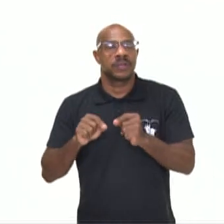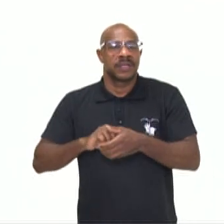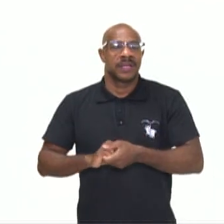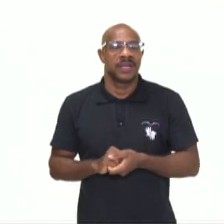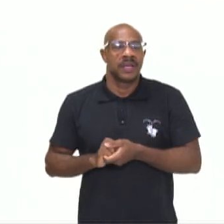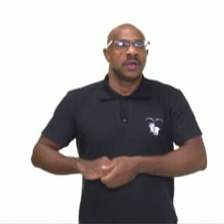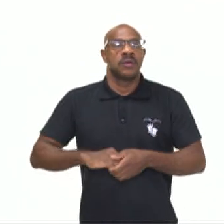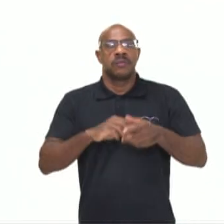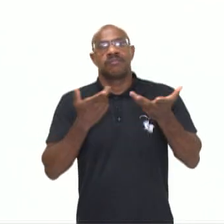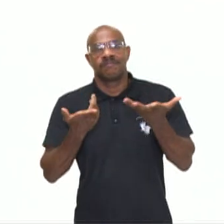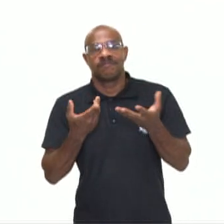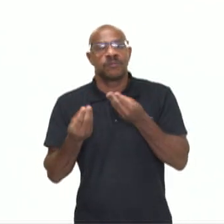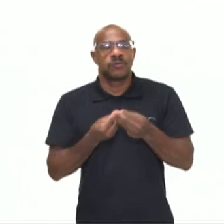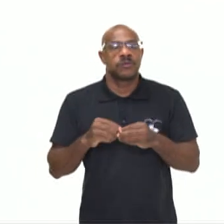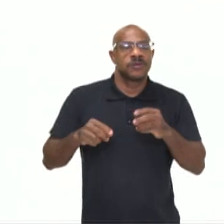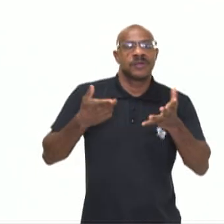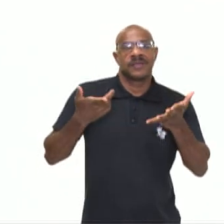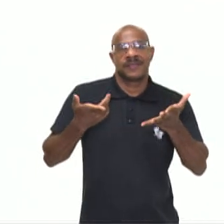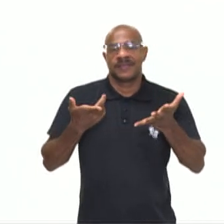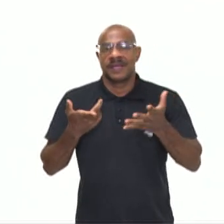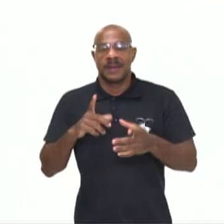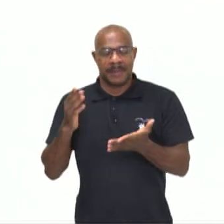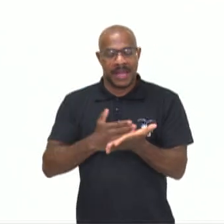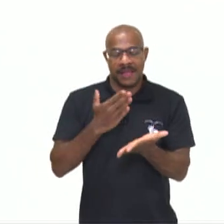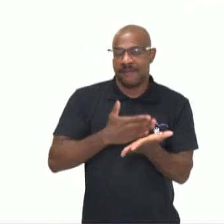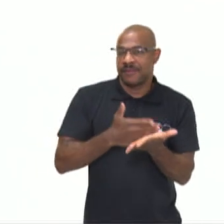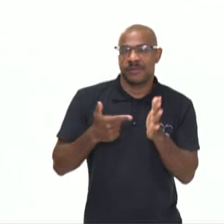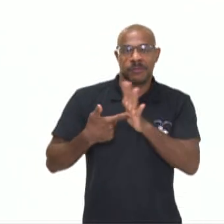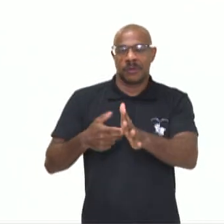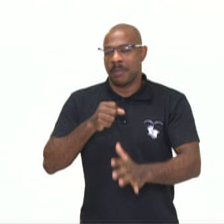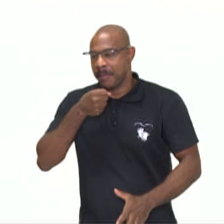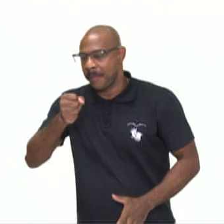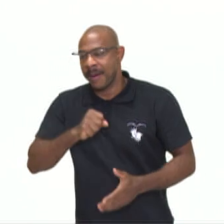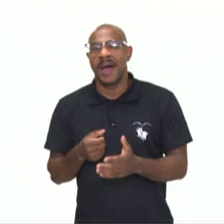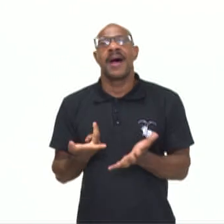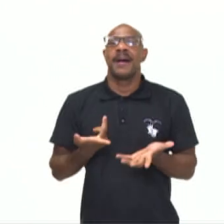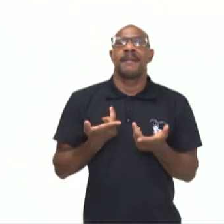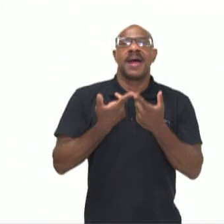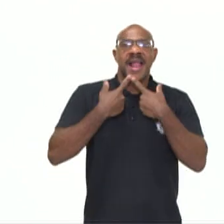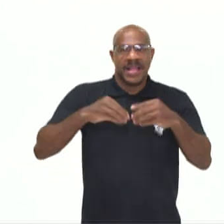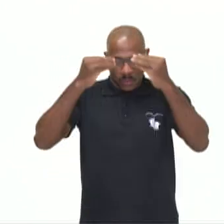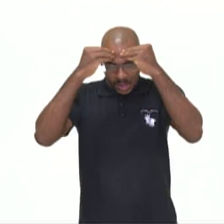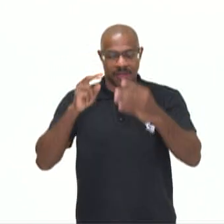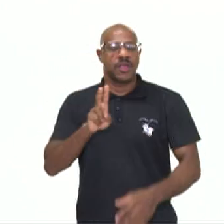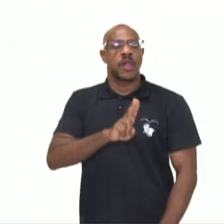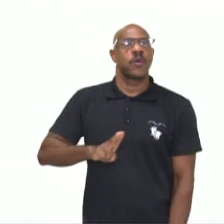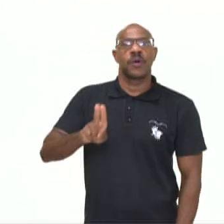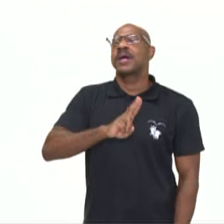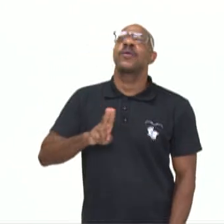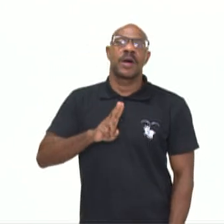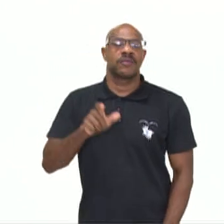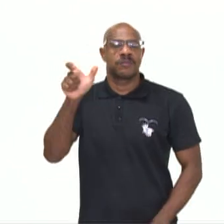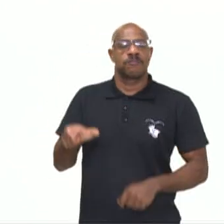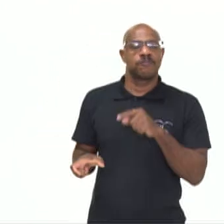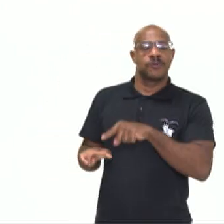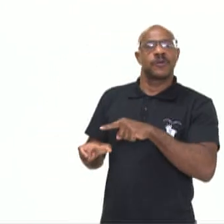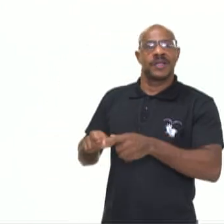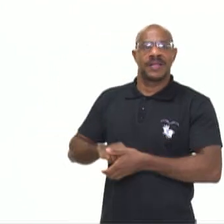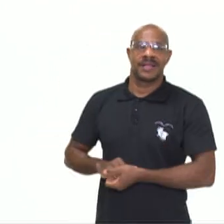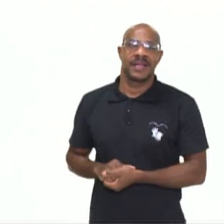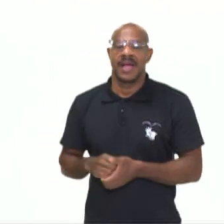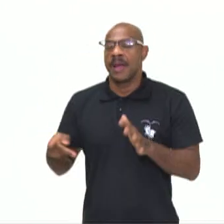entrevista pela revista que a produziu, Todatim, pela linguagem utilizada por Lucas Neto, que se aproxima do